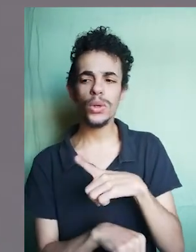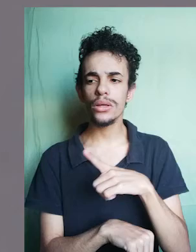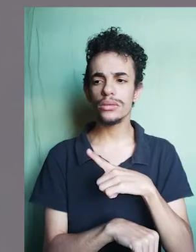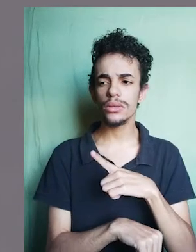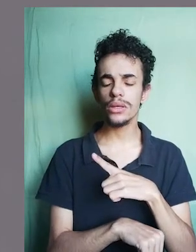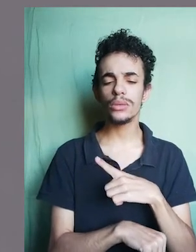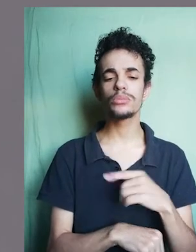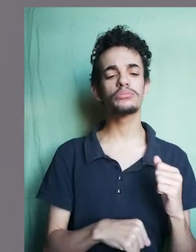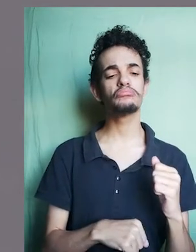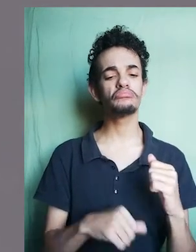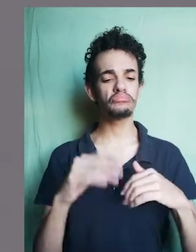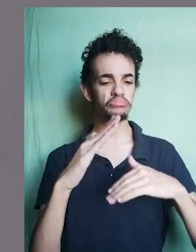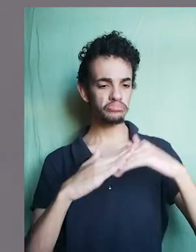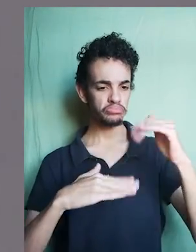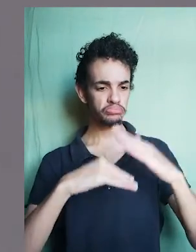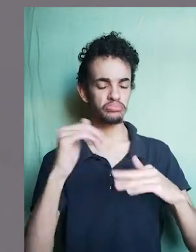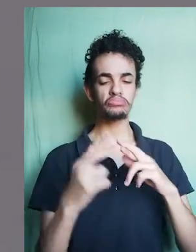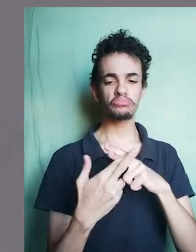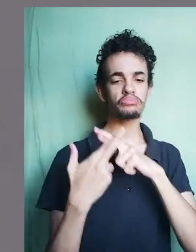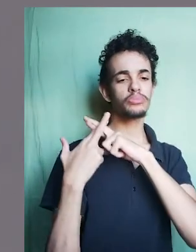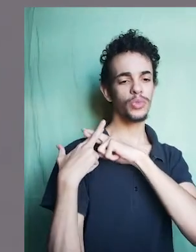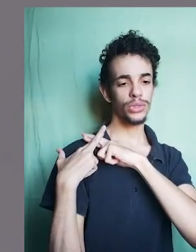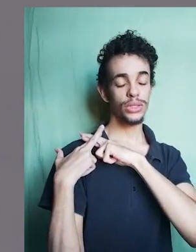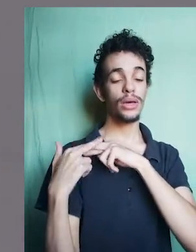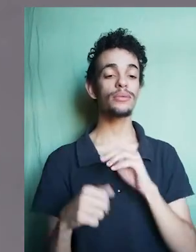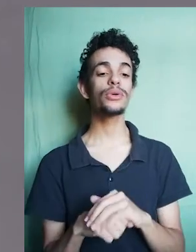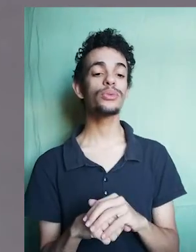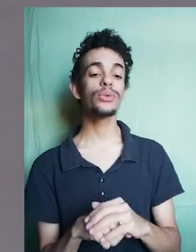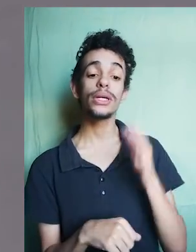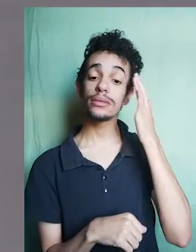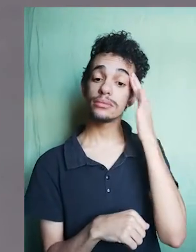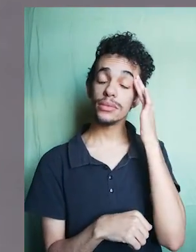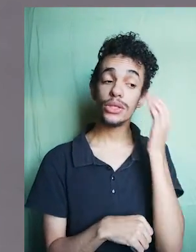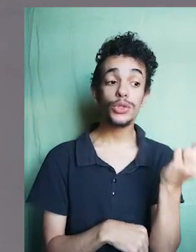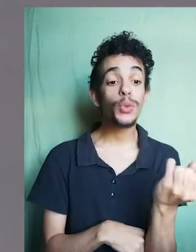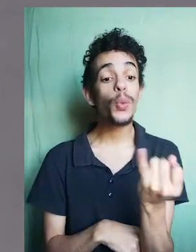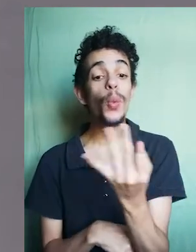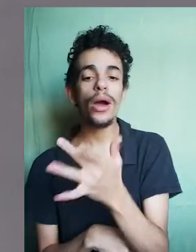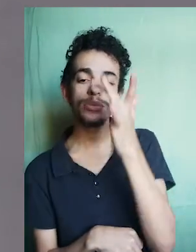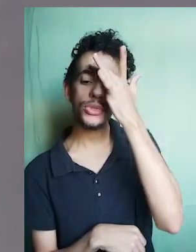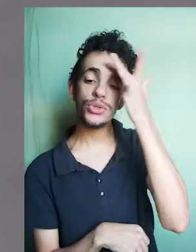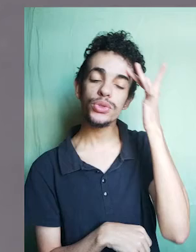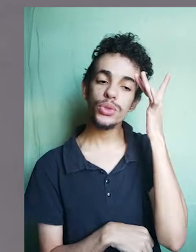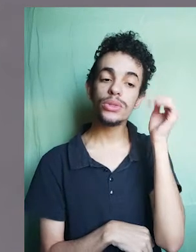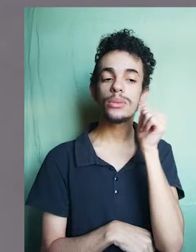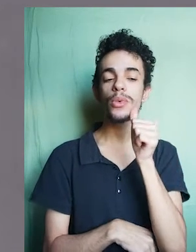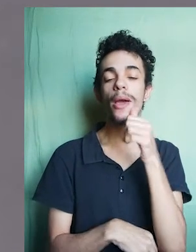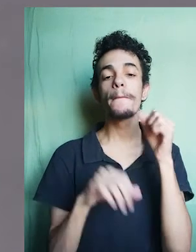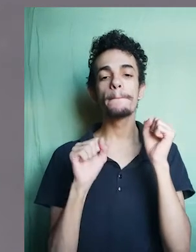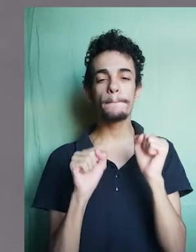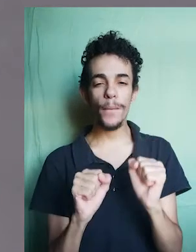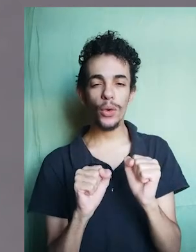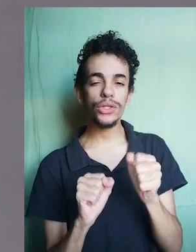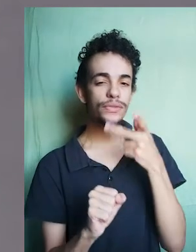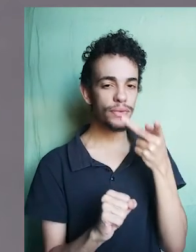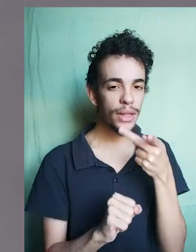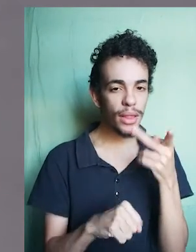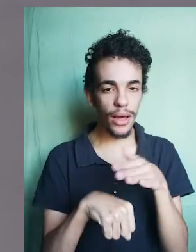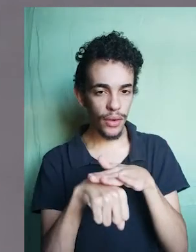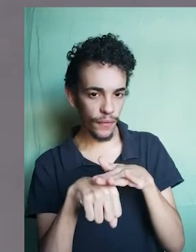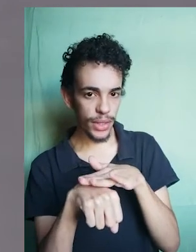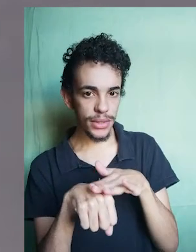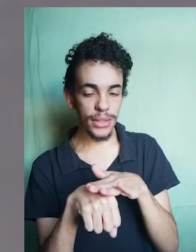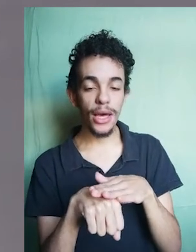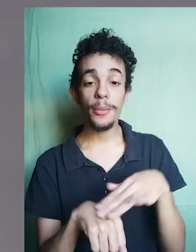encaminhamento responsável, sabermos com quem essa mulher vai falar e vamos encaminhar para essa pessoa. Né, até para a gente evitar